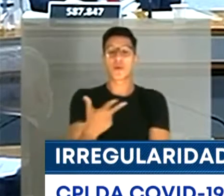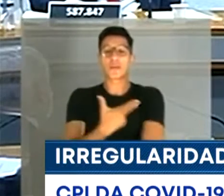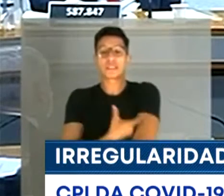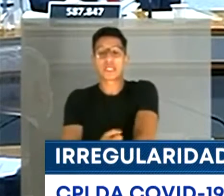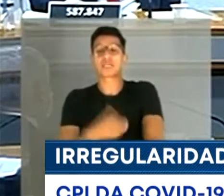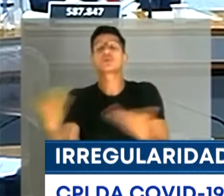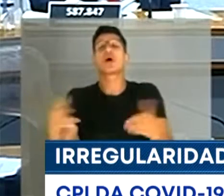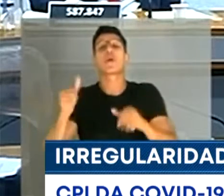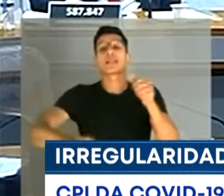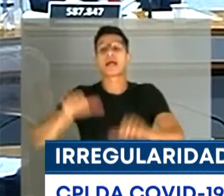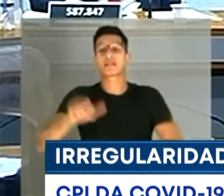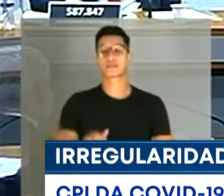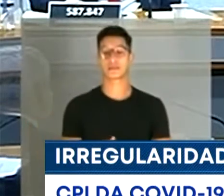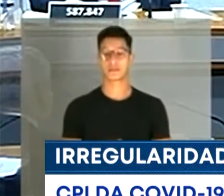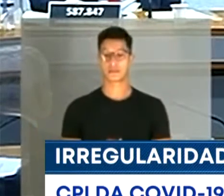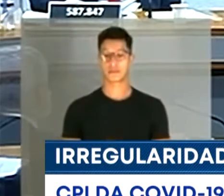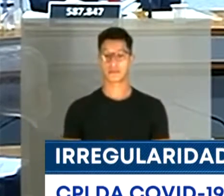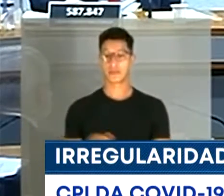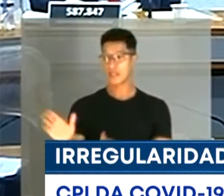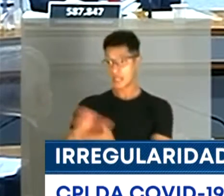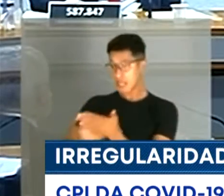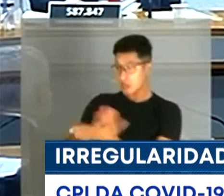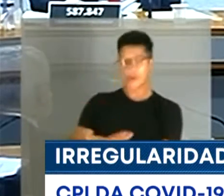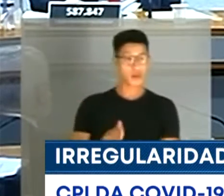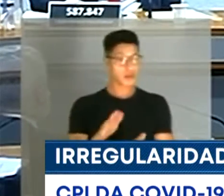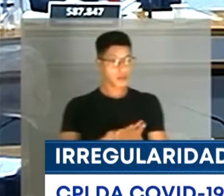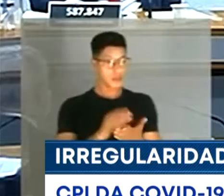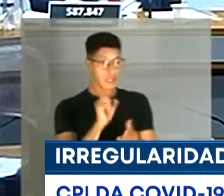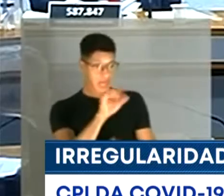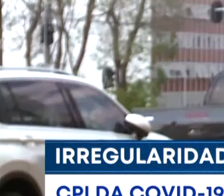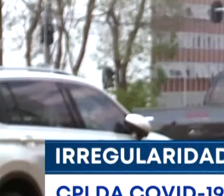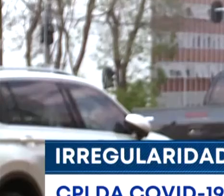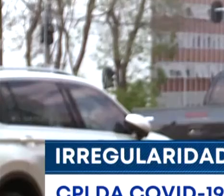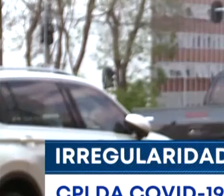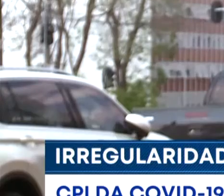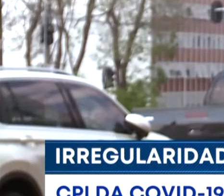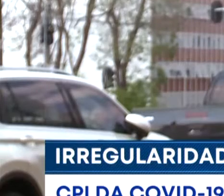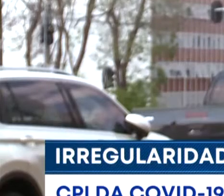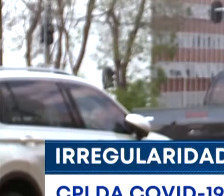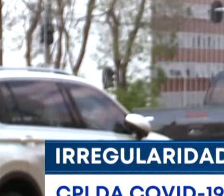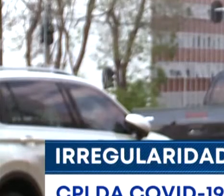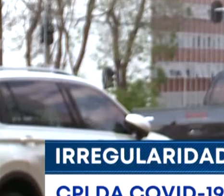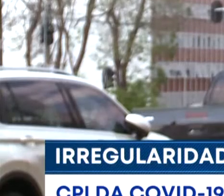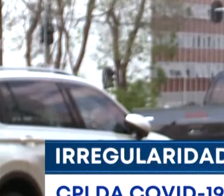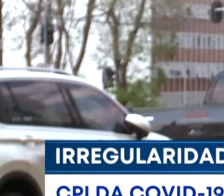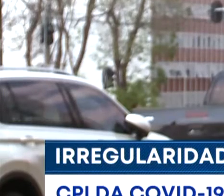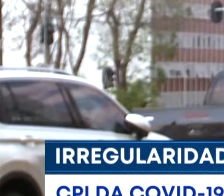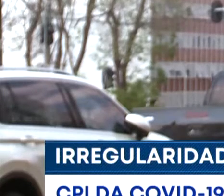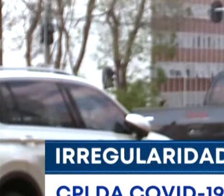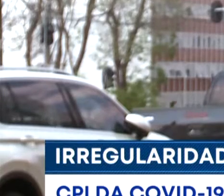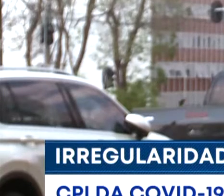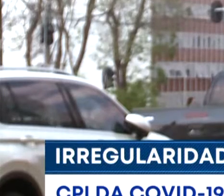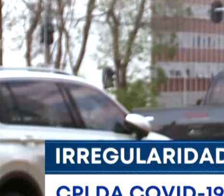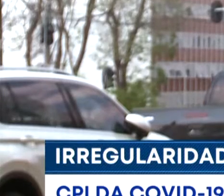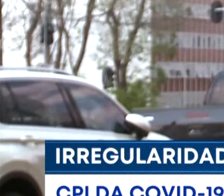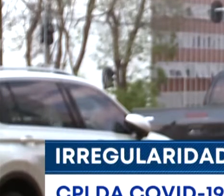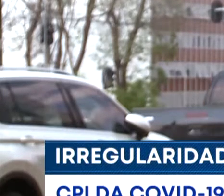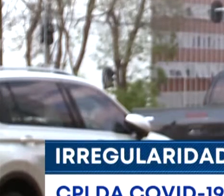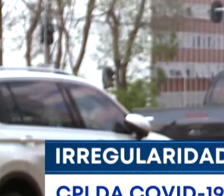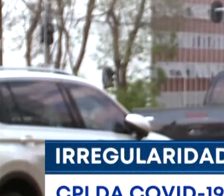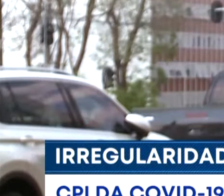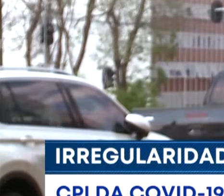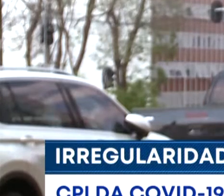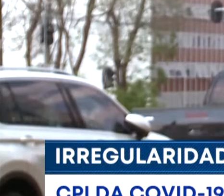negou qualquer atuação como lobista na Precisa Medicamentos. Ele também afirmou que nunca negociou vacinas